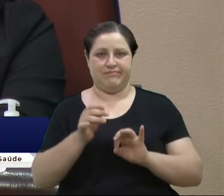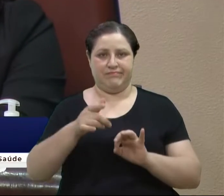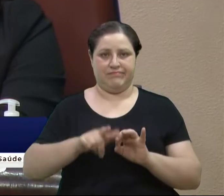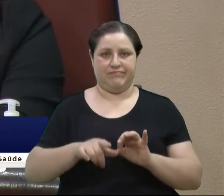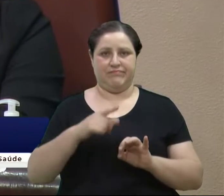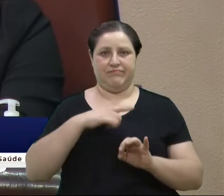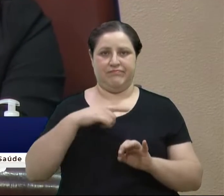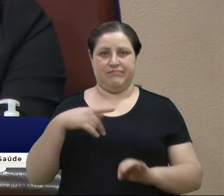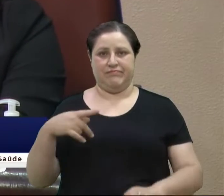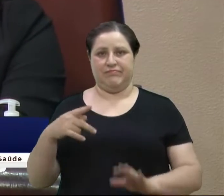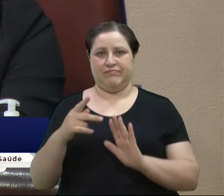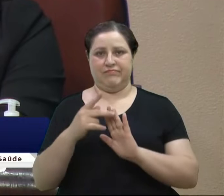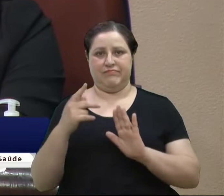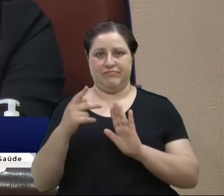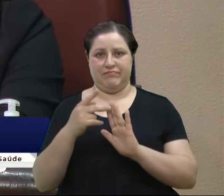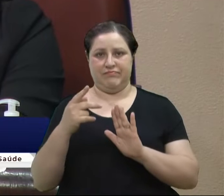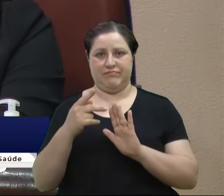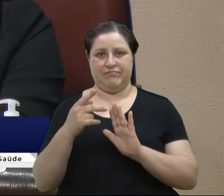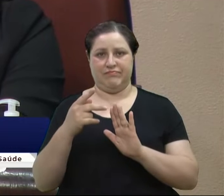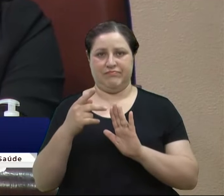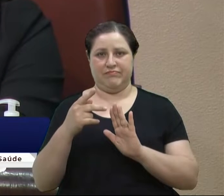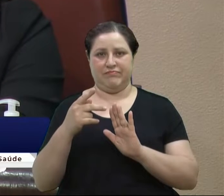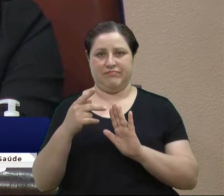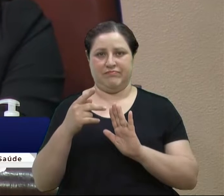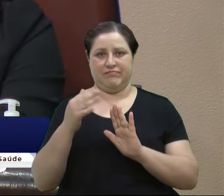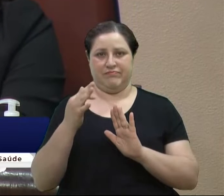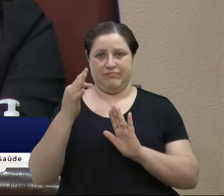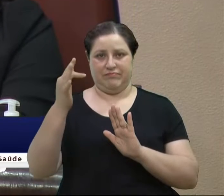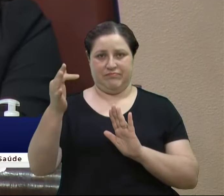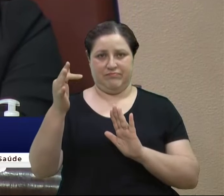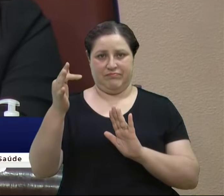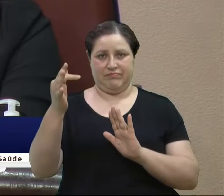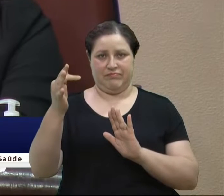federal que foi emitida no final de